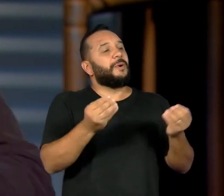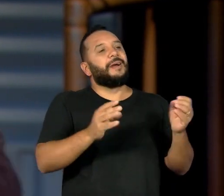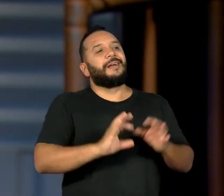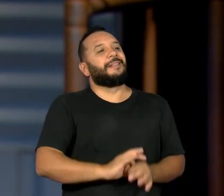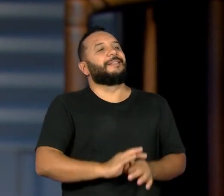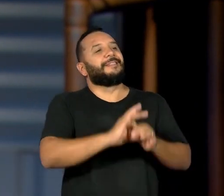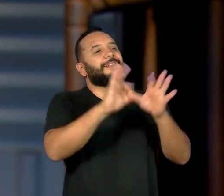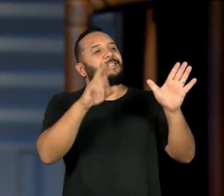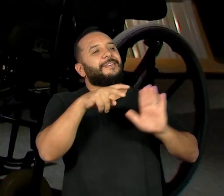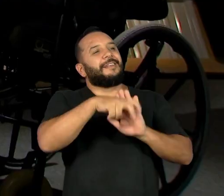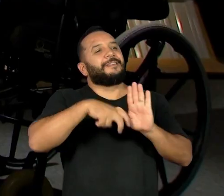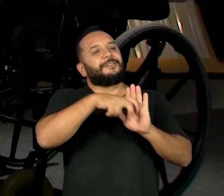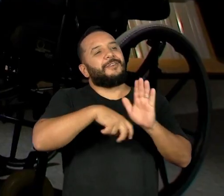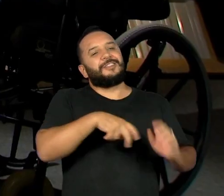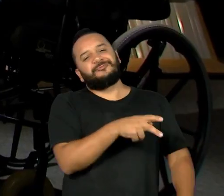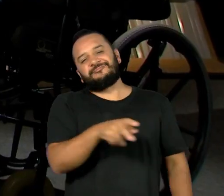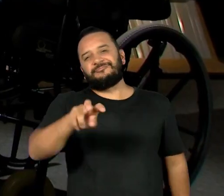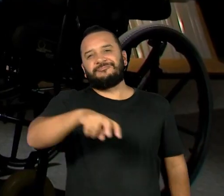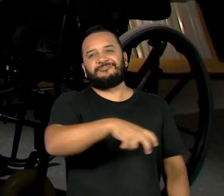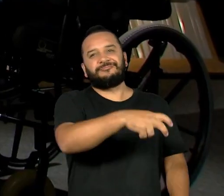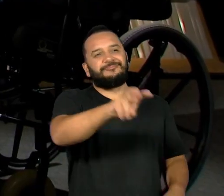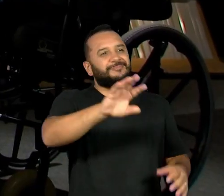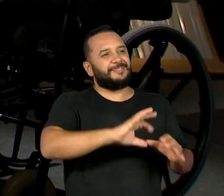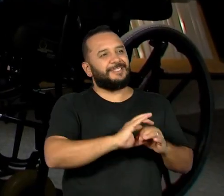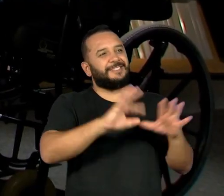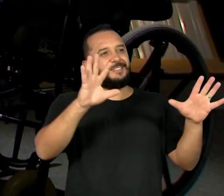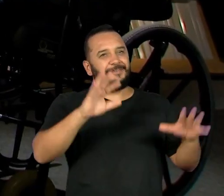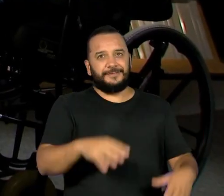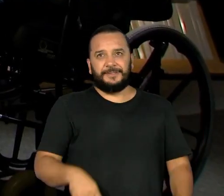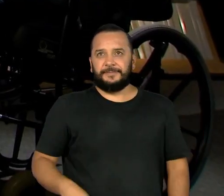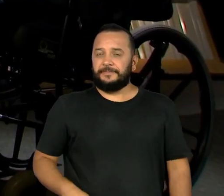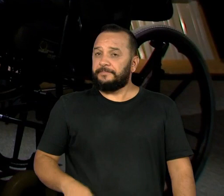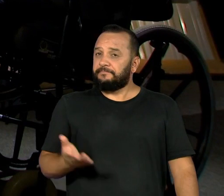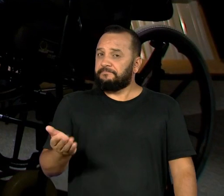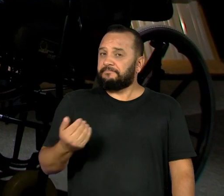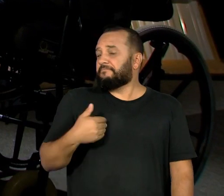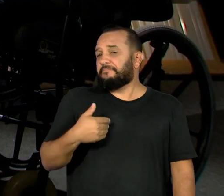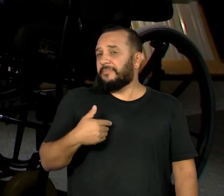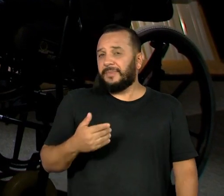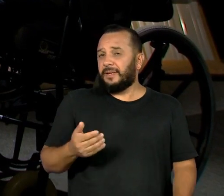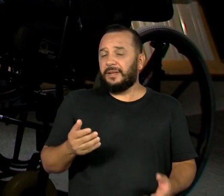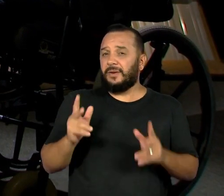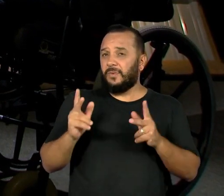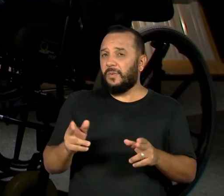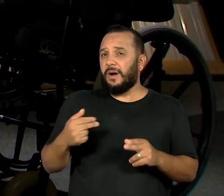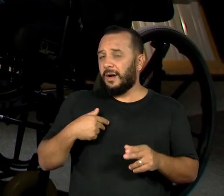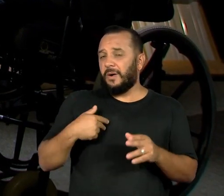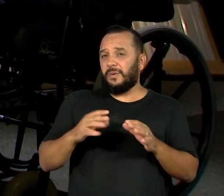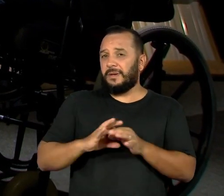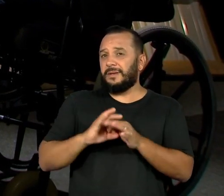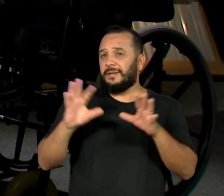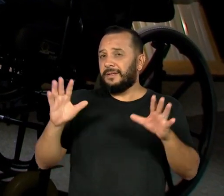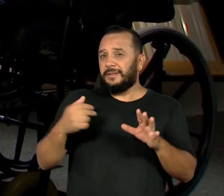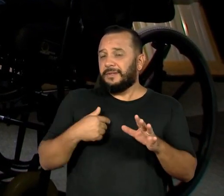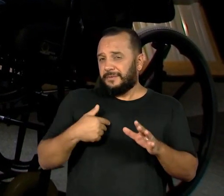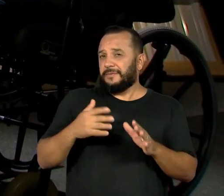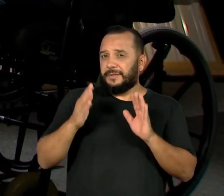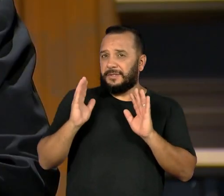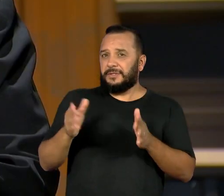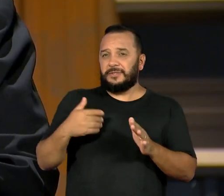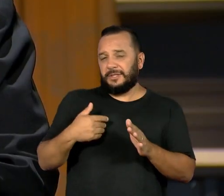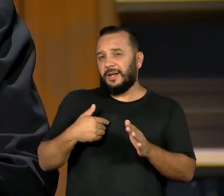cadeira de rodas. Então, não é tão diferente de ser livre sem a cadeira de rodas, tá?